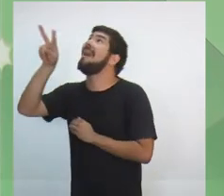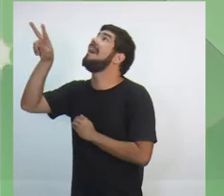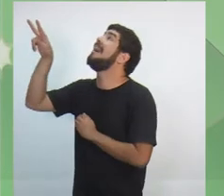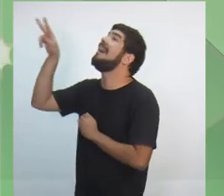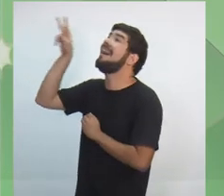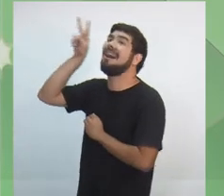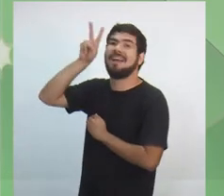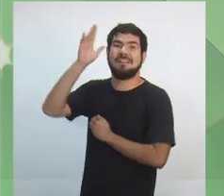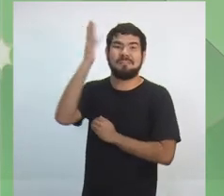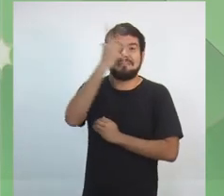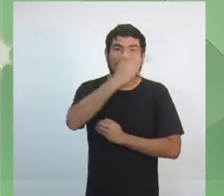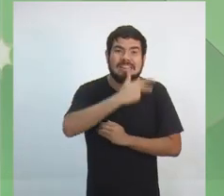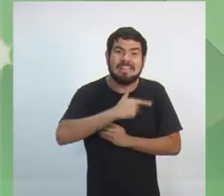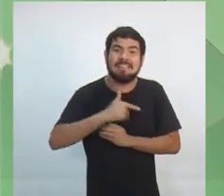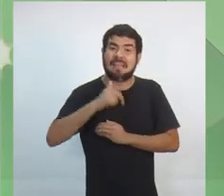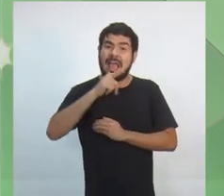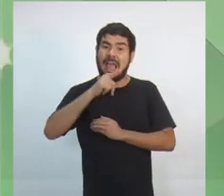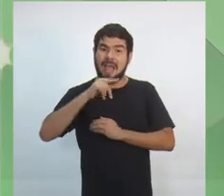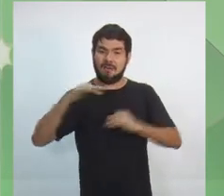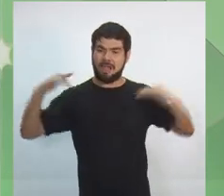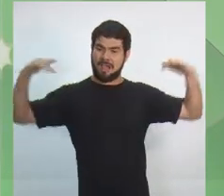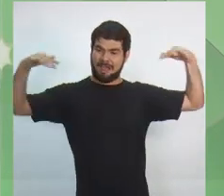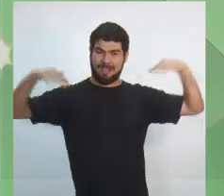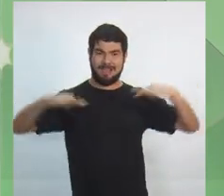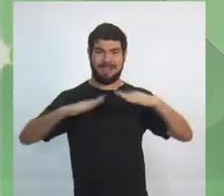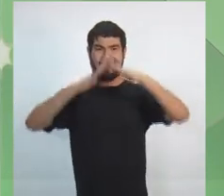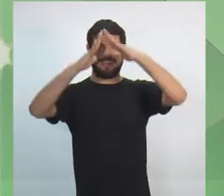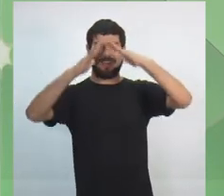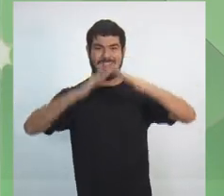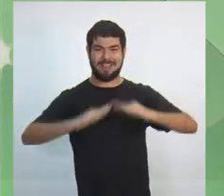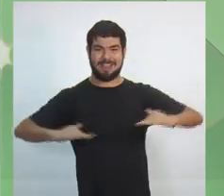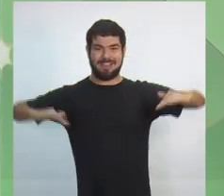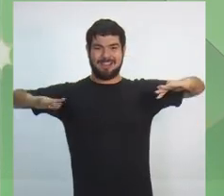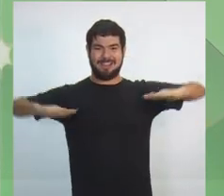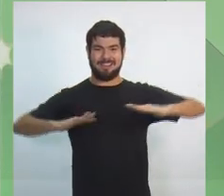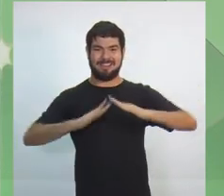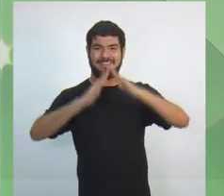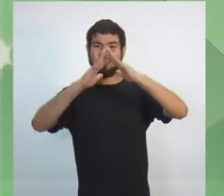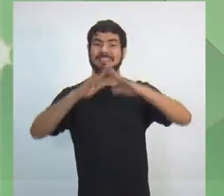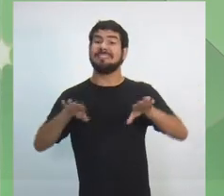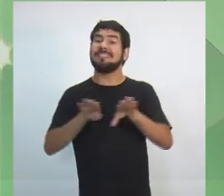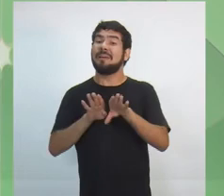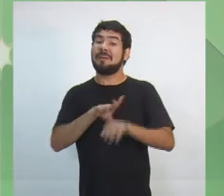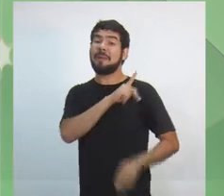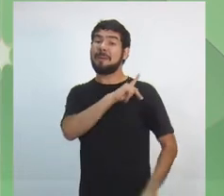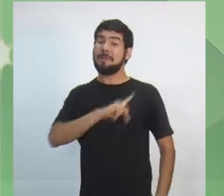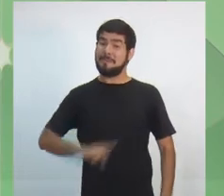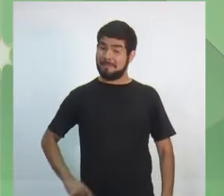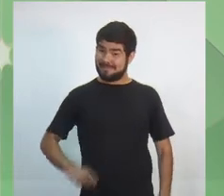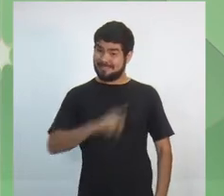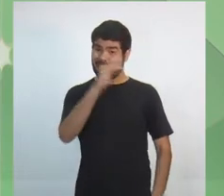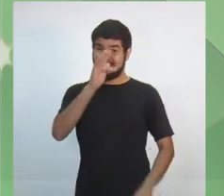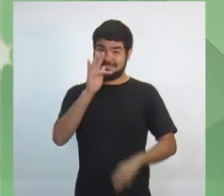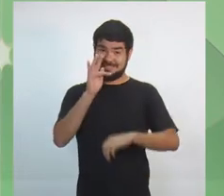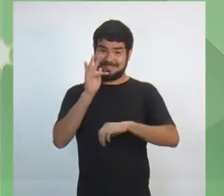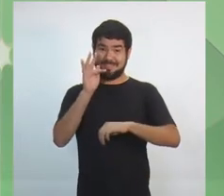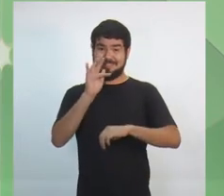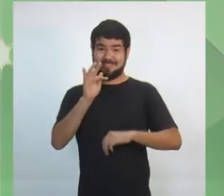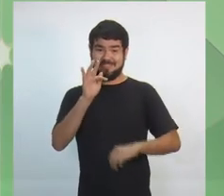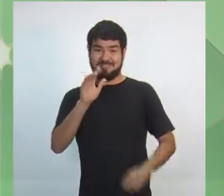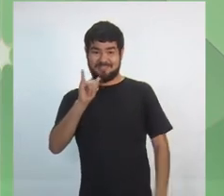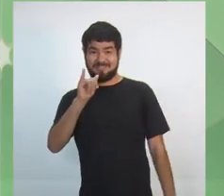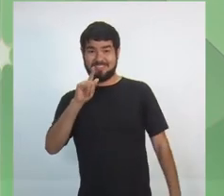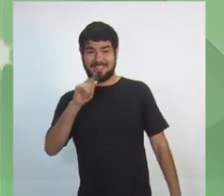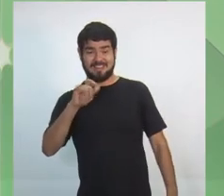águas, tá? Vão ver as nossas riquezas em Presidente Figueiredo, as nossas cachoeiras, as corredeiras lá em São Gabriel da Cachoeira.